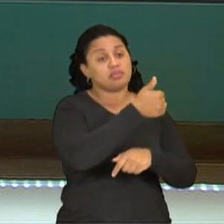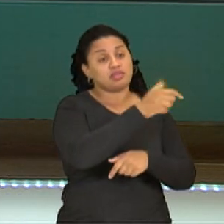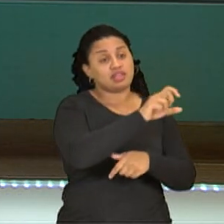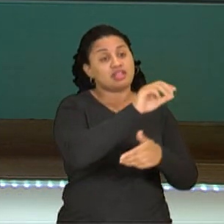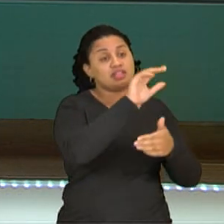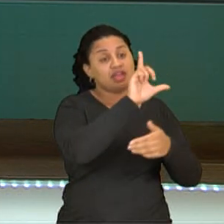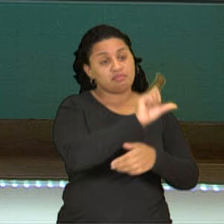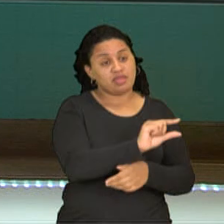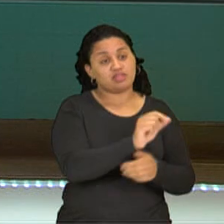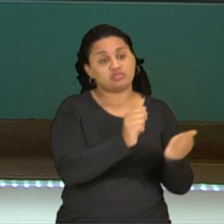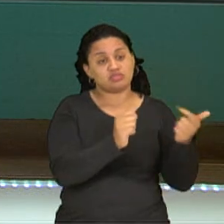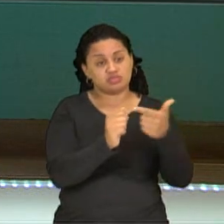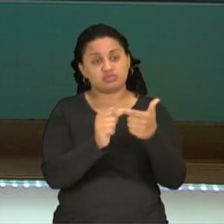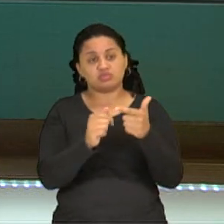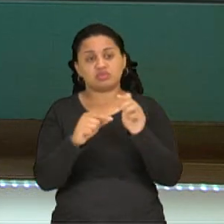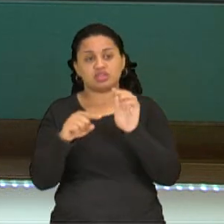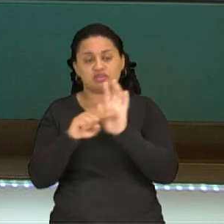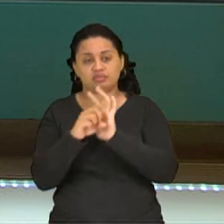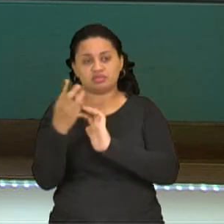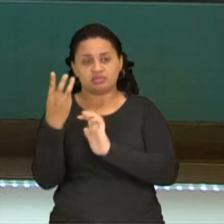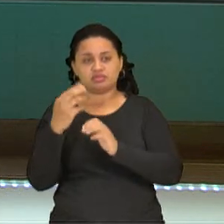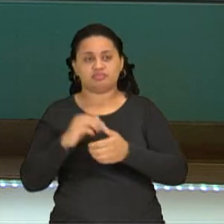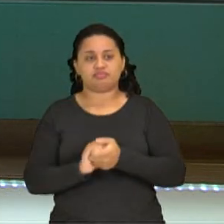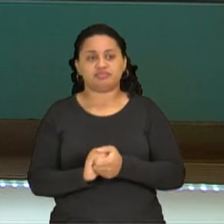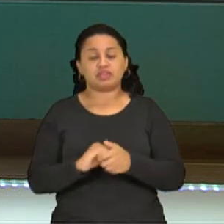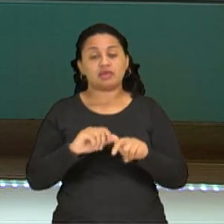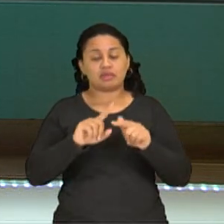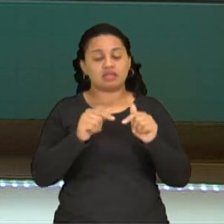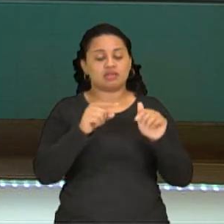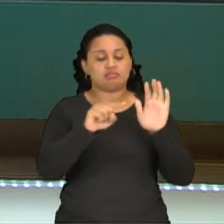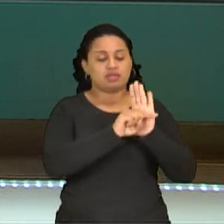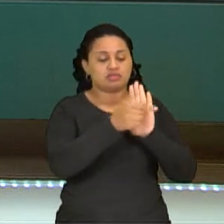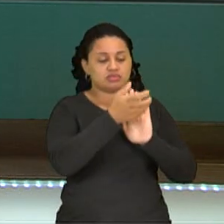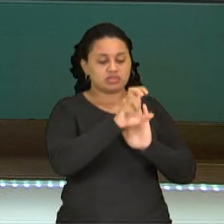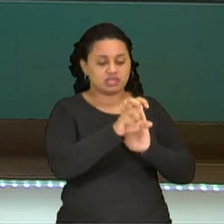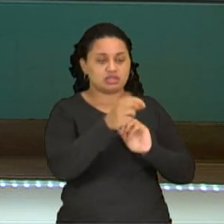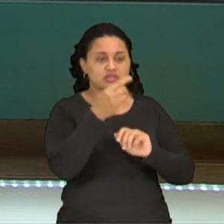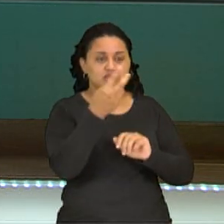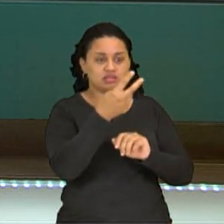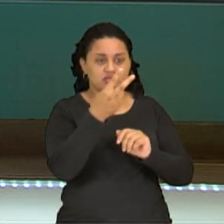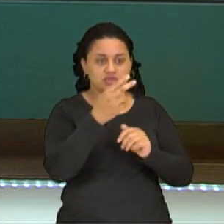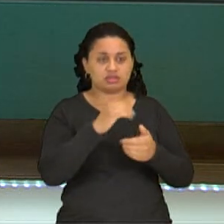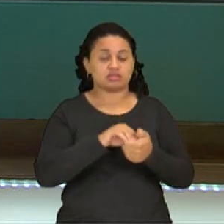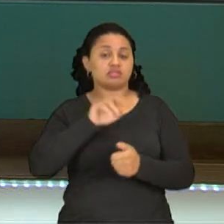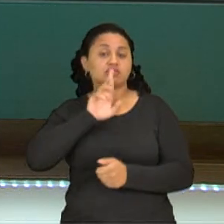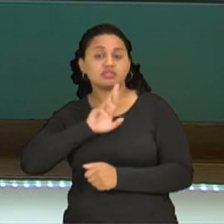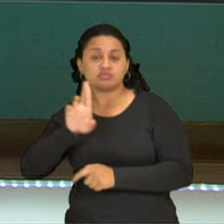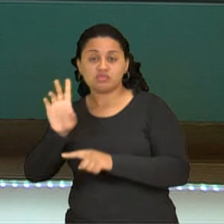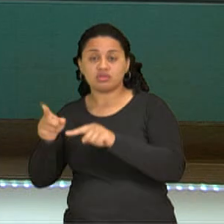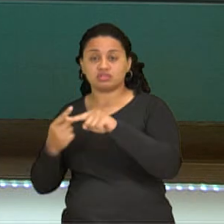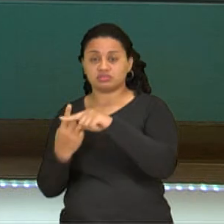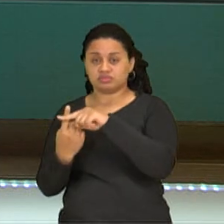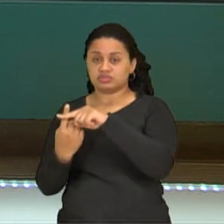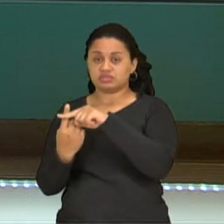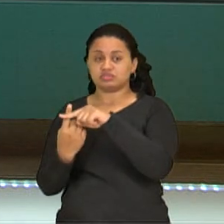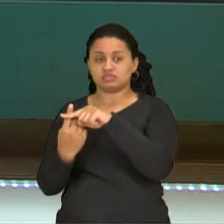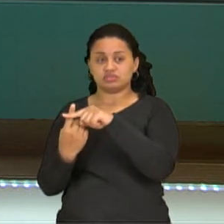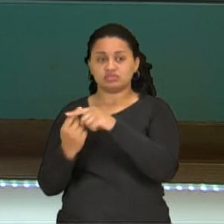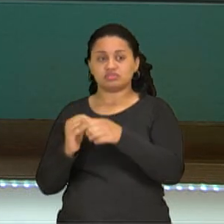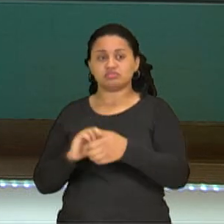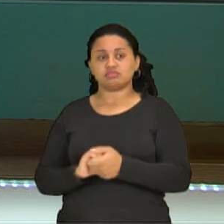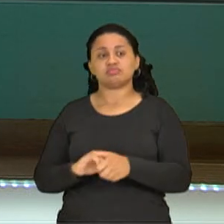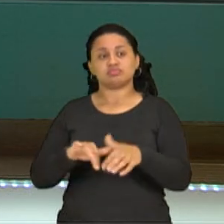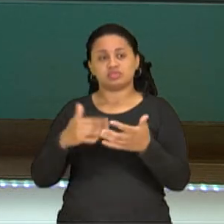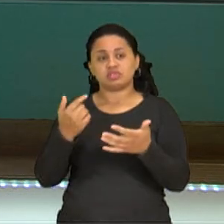3. Se eu for fazer menos 15 agora ao quadrado, resultado fica positivo. Base negativa